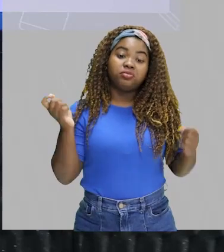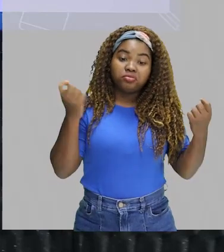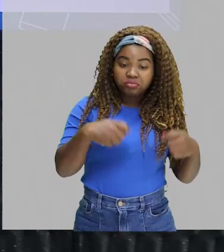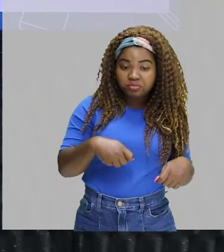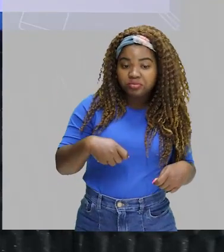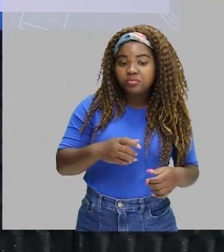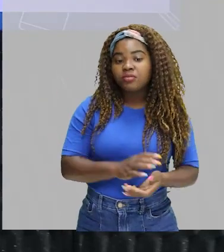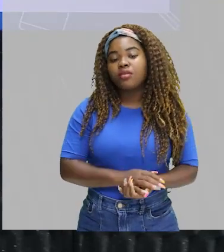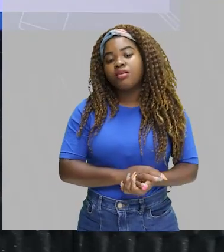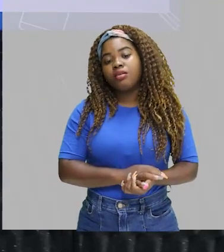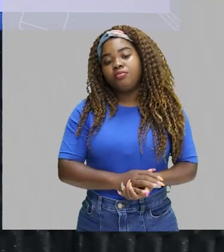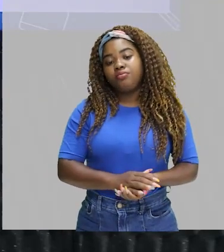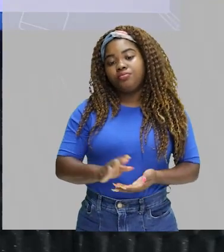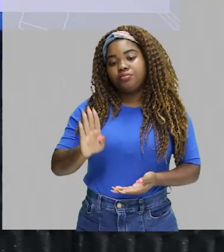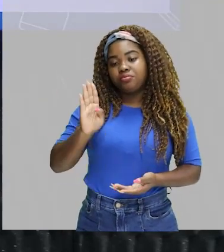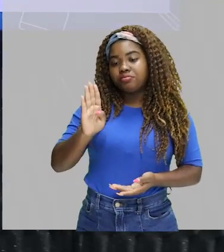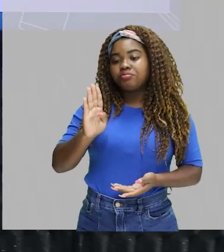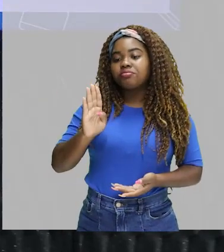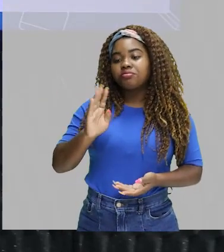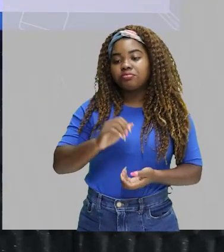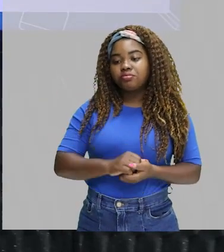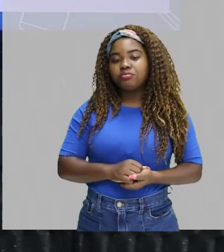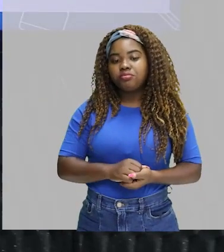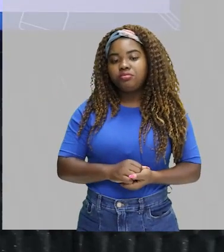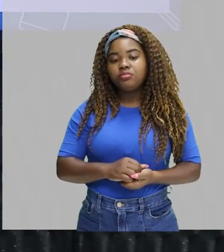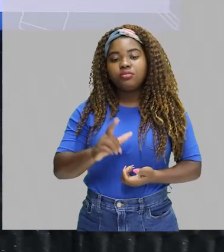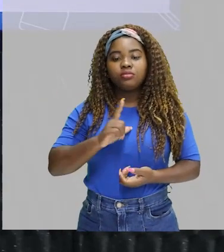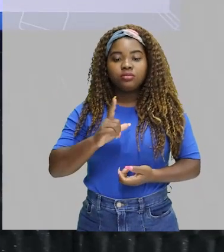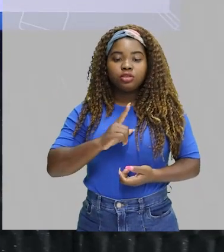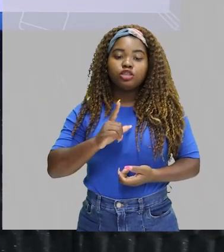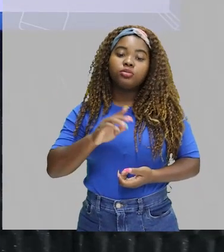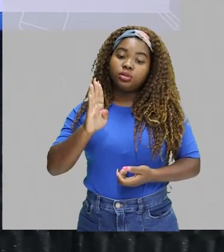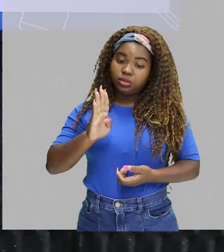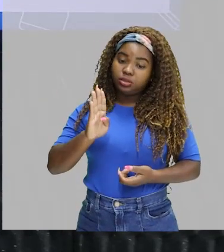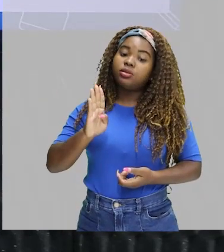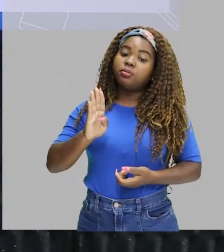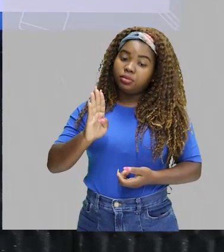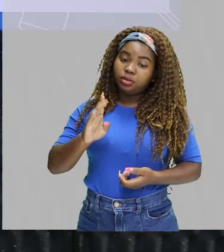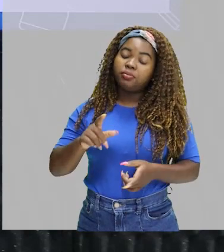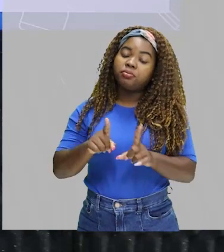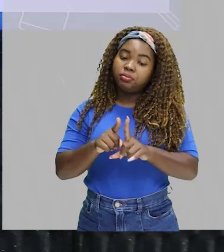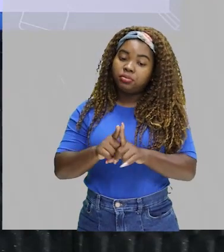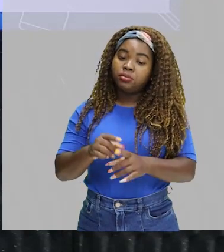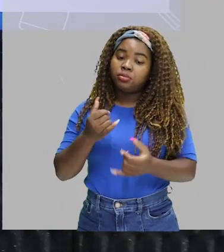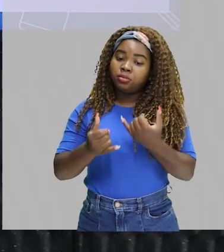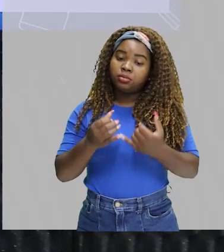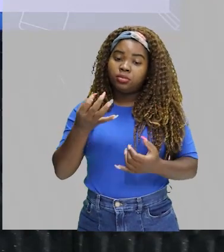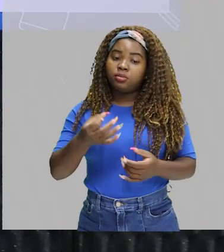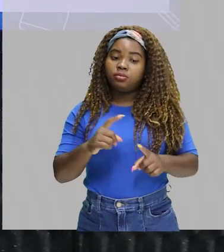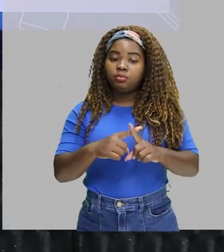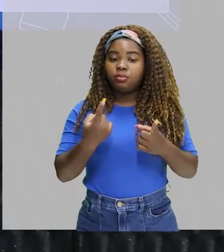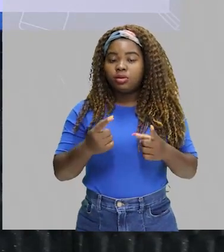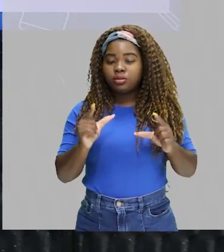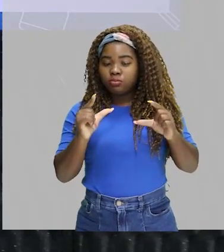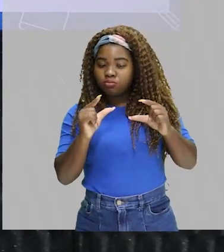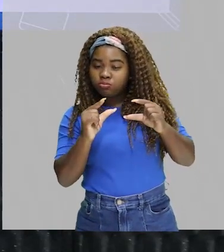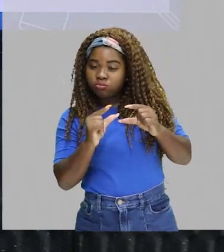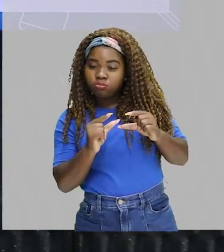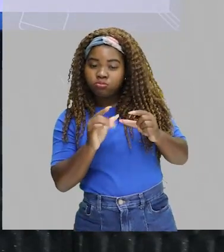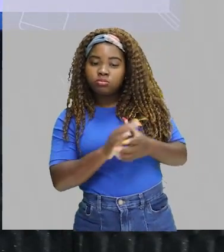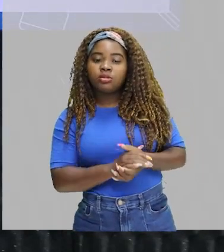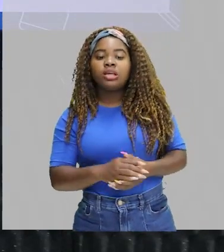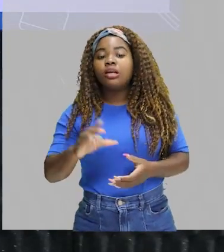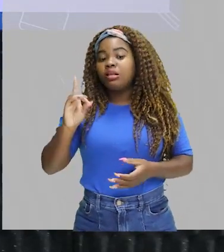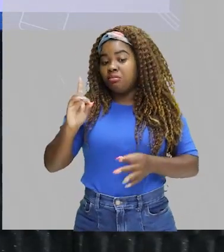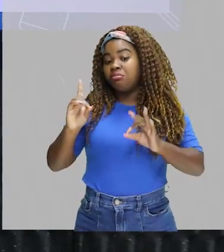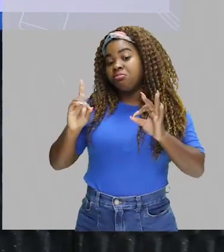Aqui fala de ação indicada, nós temos o utilitarismo na letra B também, mas ela está de forma minimista. A